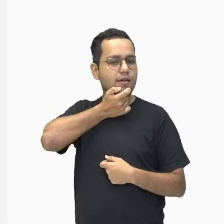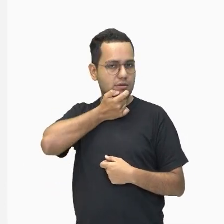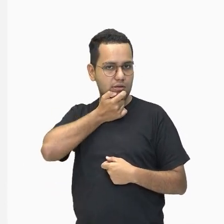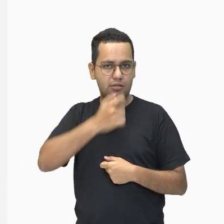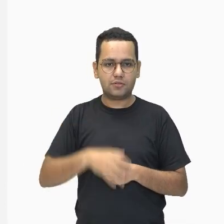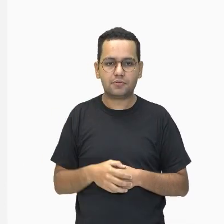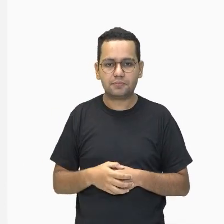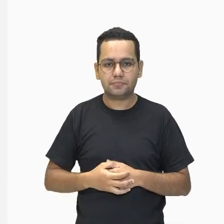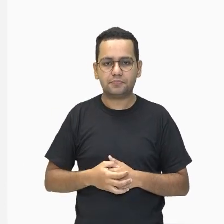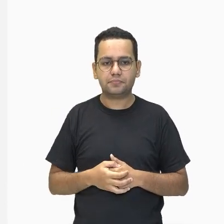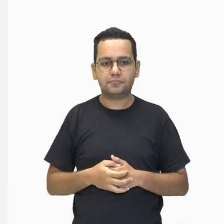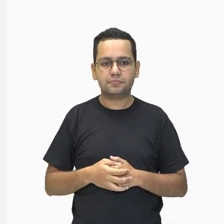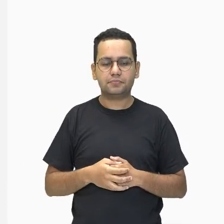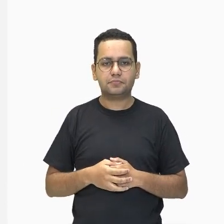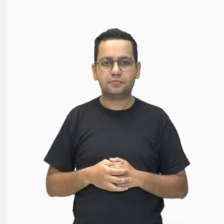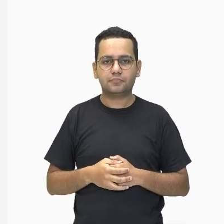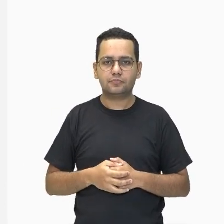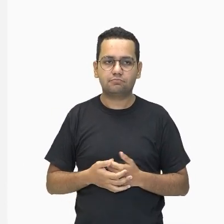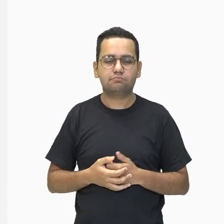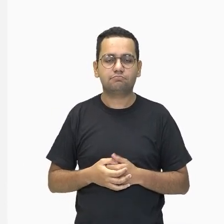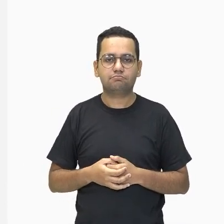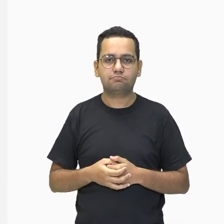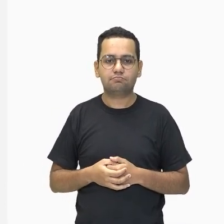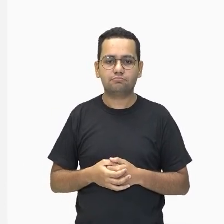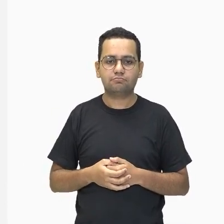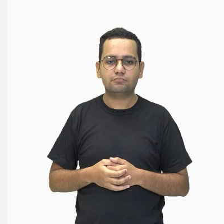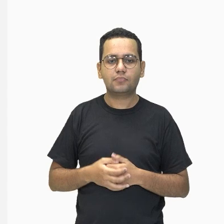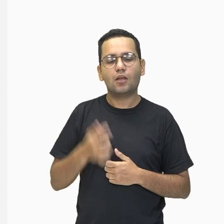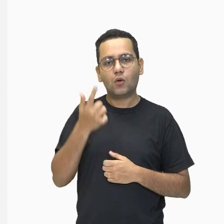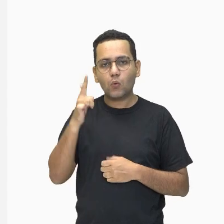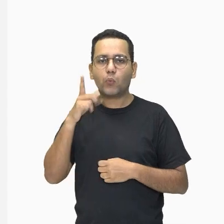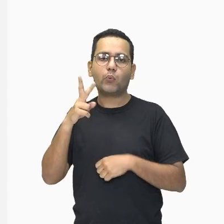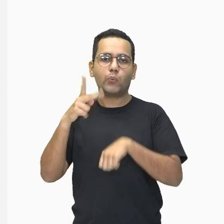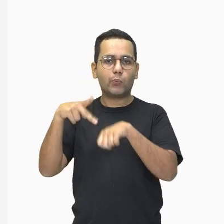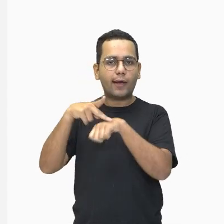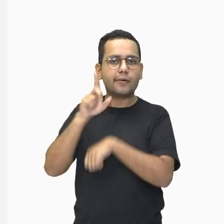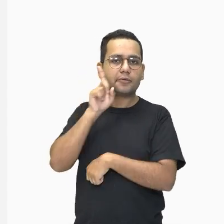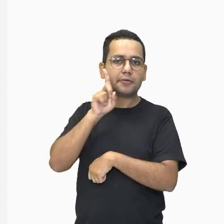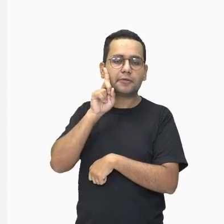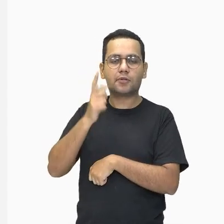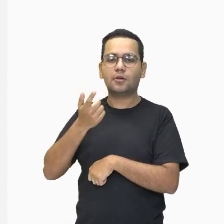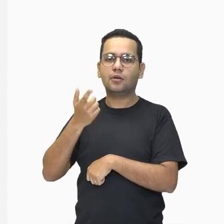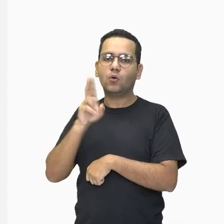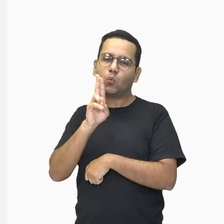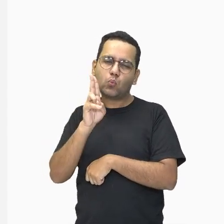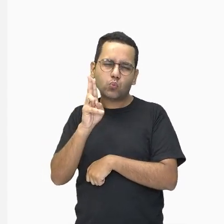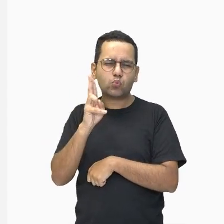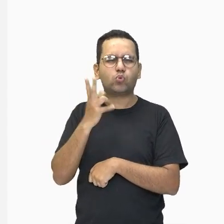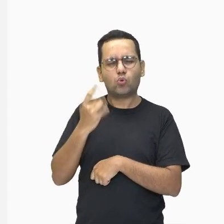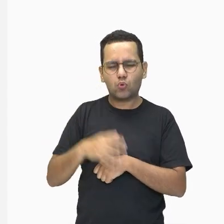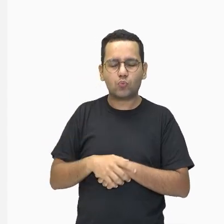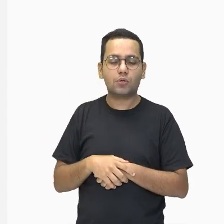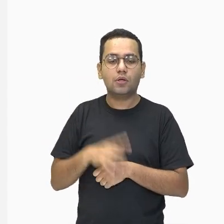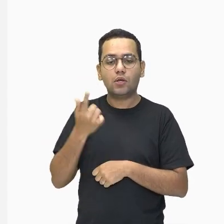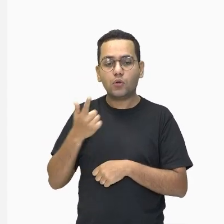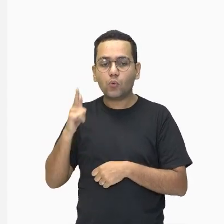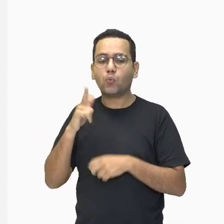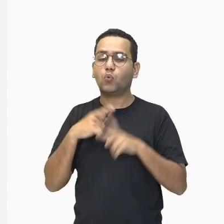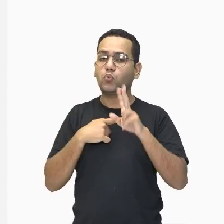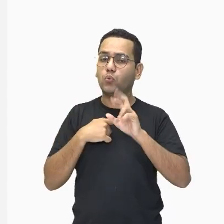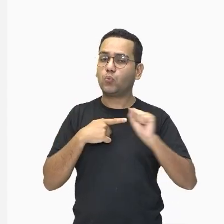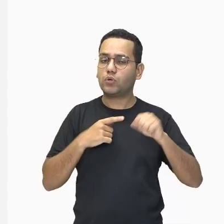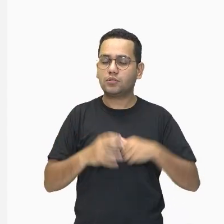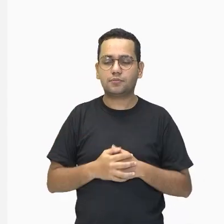Harry Truman, que era o presidente americano, e o Joseph Stalin, que era o líder da União Soviética, se reuniram e